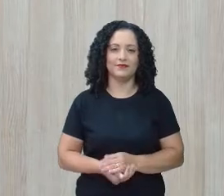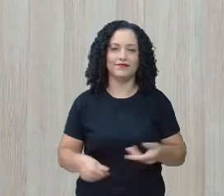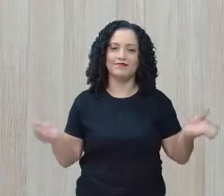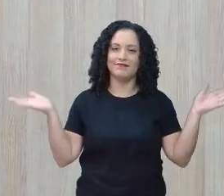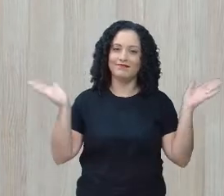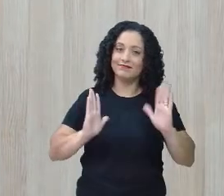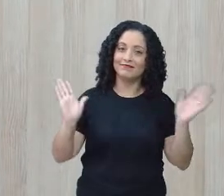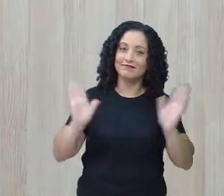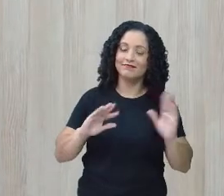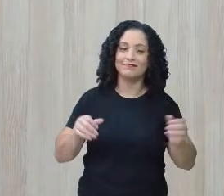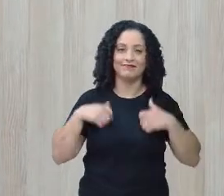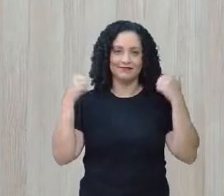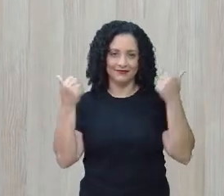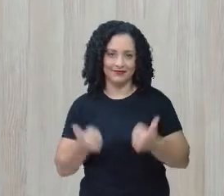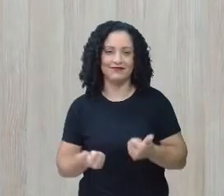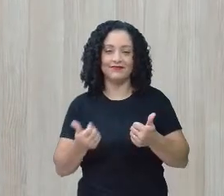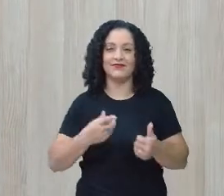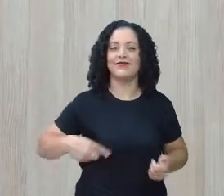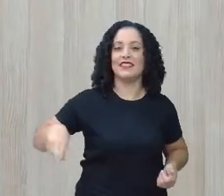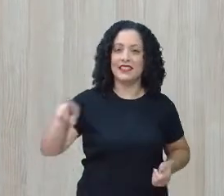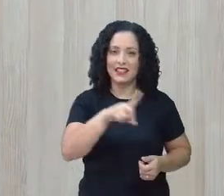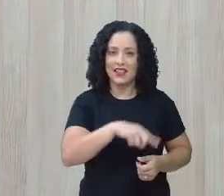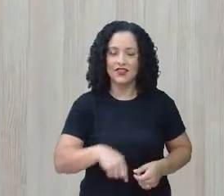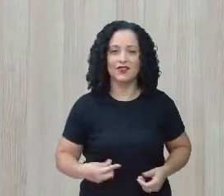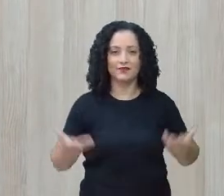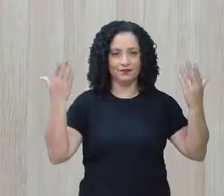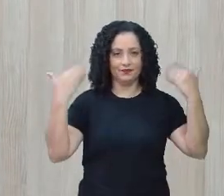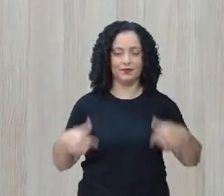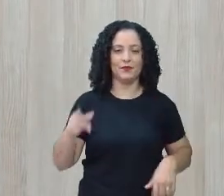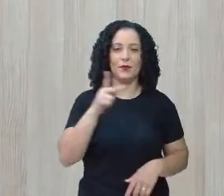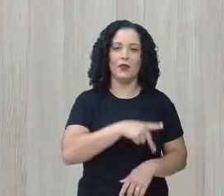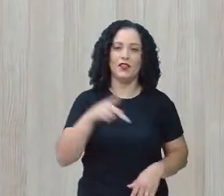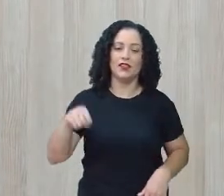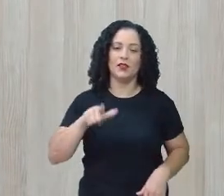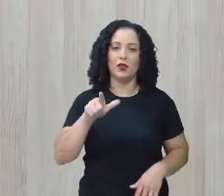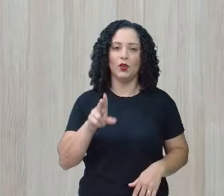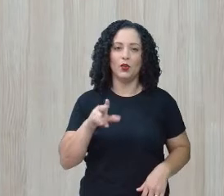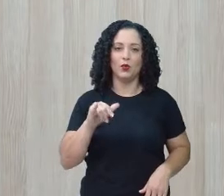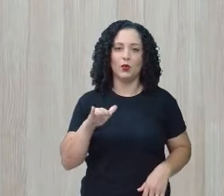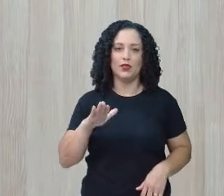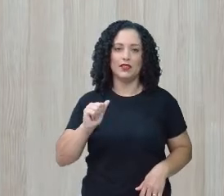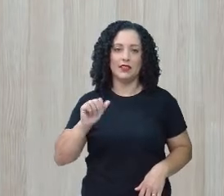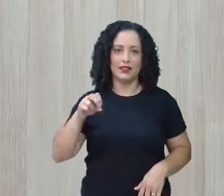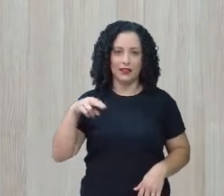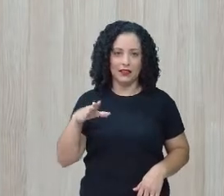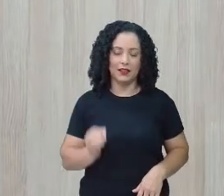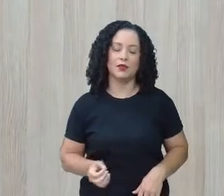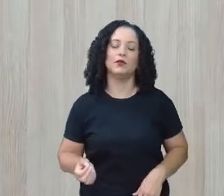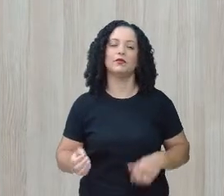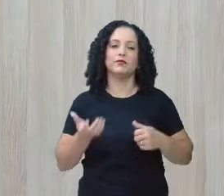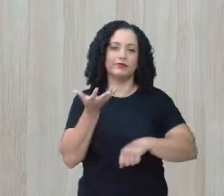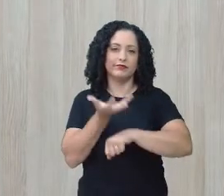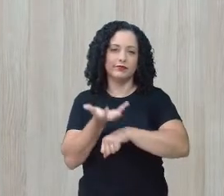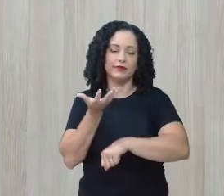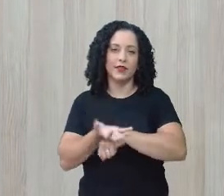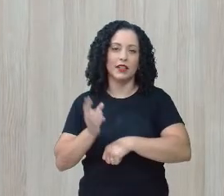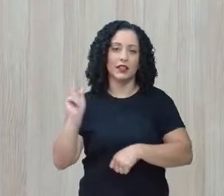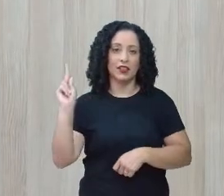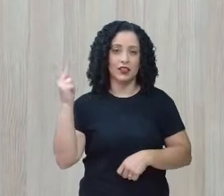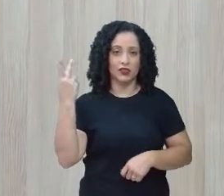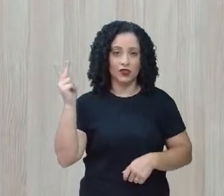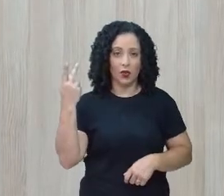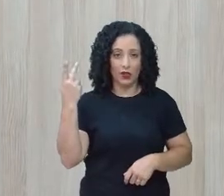aí, gente, tudo bom com vocês? Eu sou o professor Luciano Júnior, professor de História. Nós vamos para mais